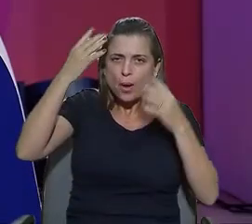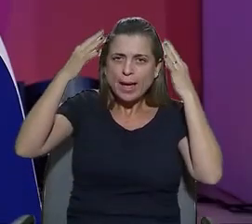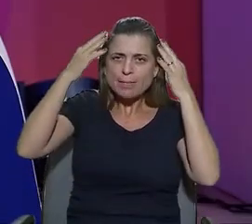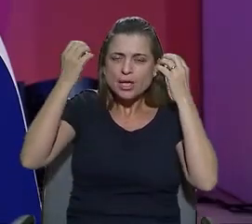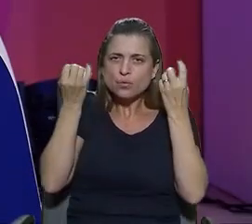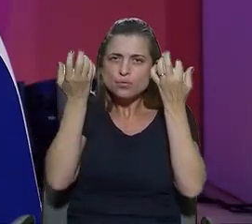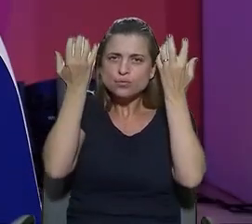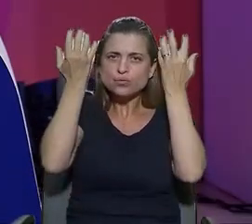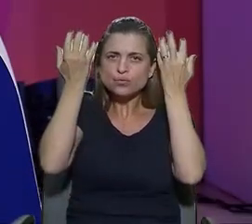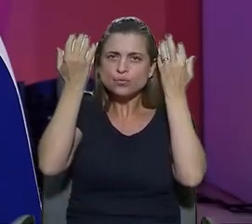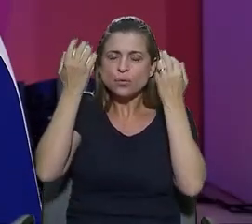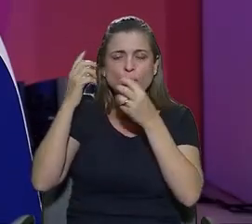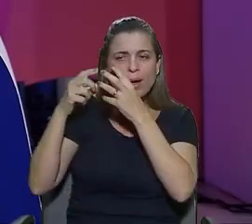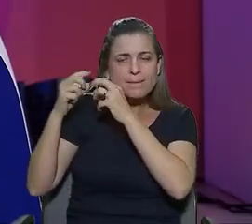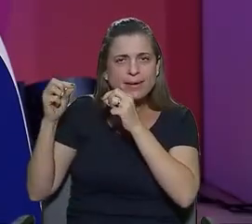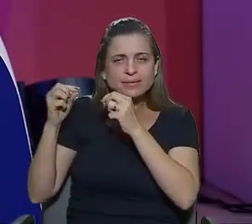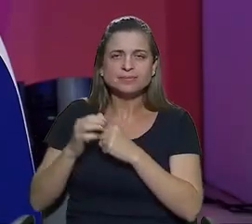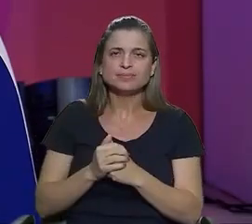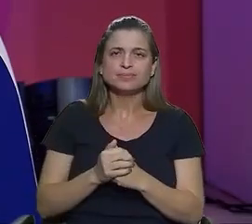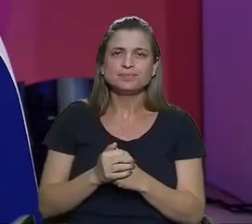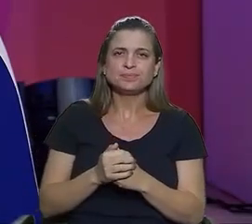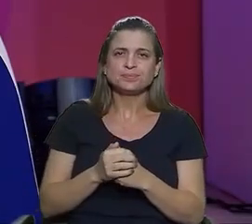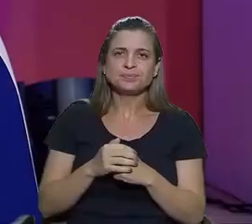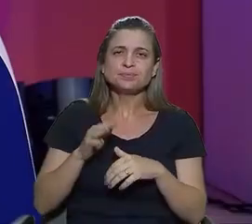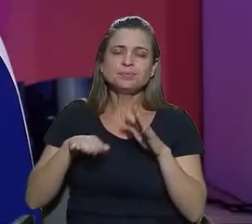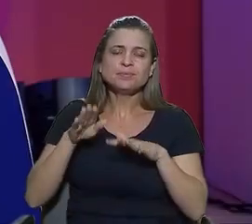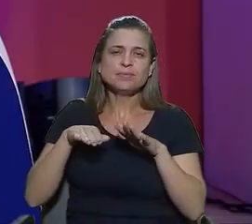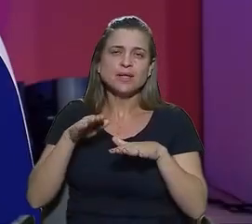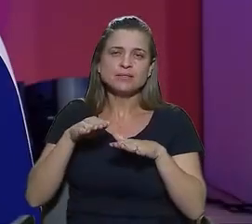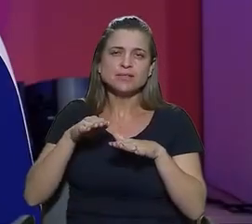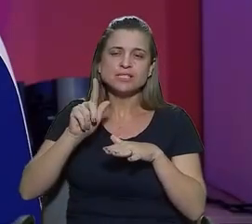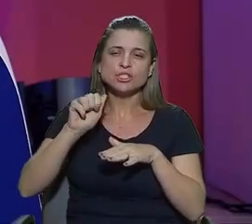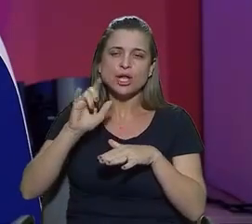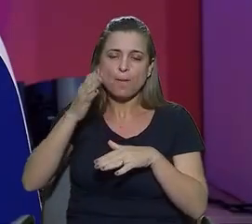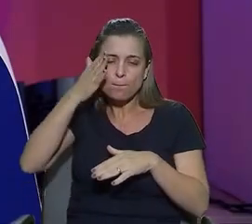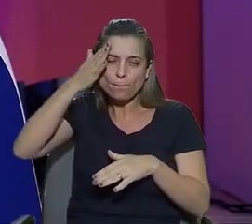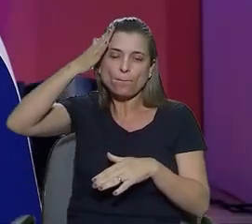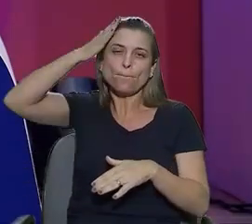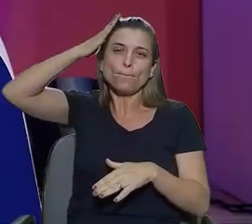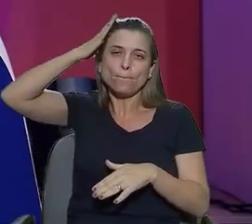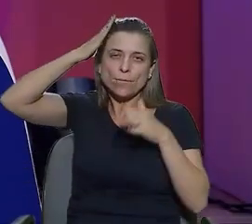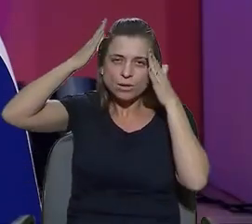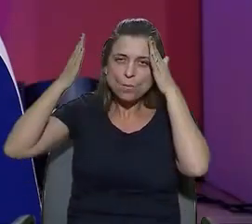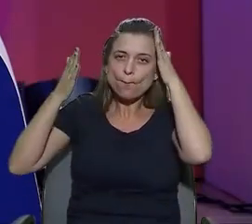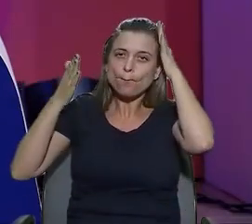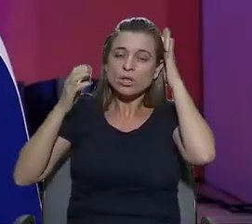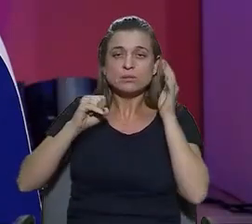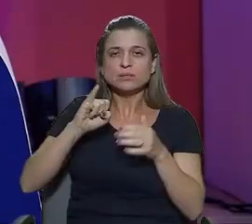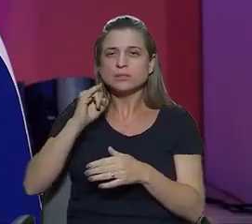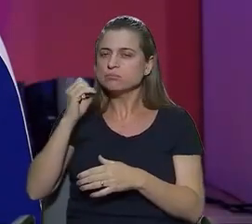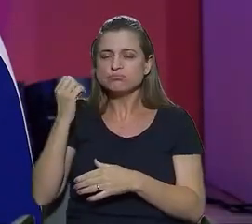meio alisados, amarrados com as pontas cotós. Às vezes eu metia um gel para ficar bem esticado mesmo. Quando não